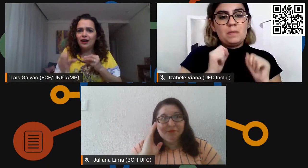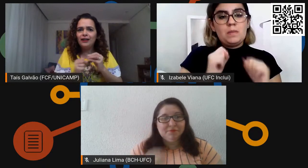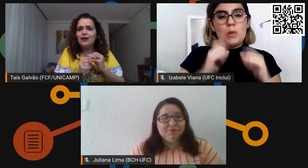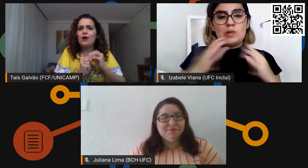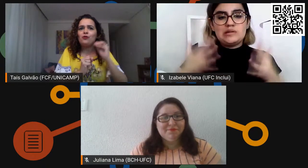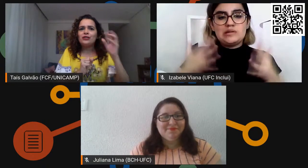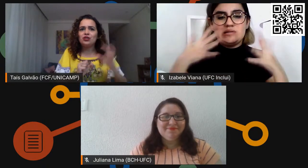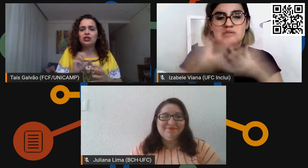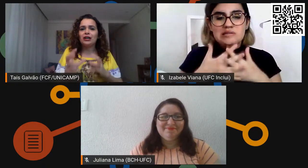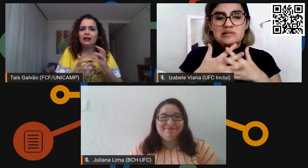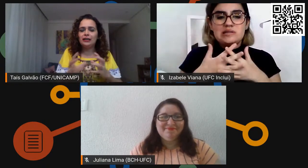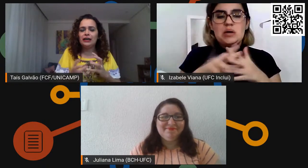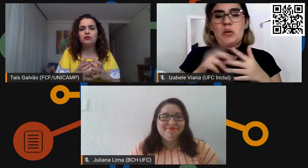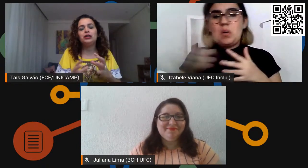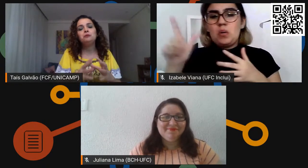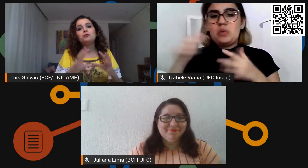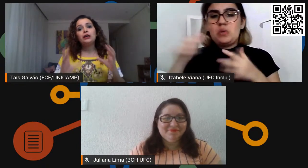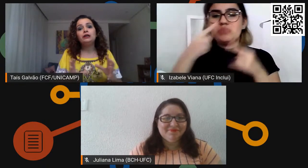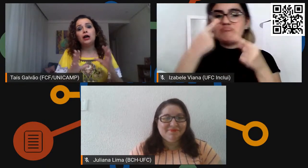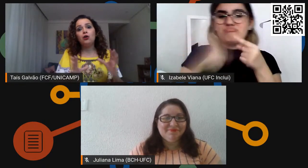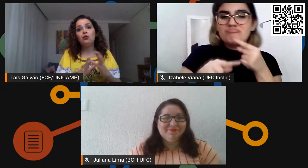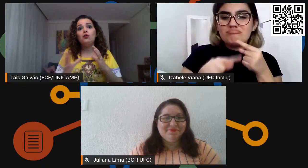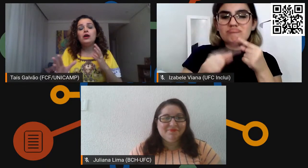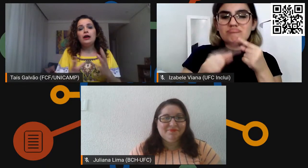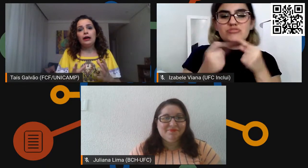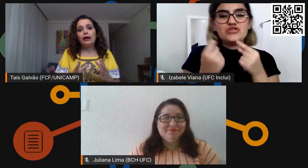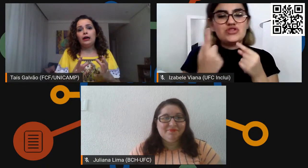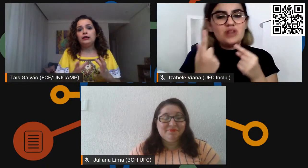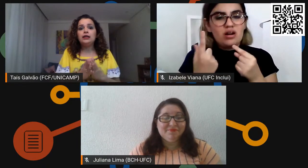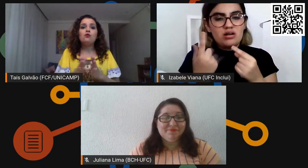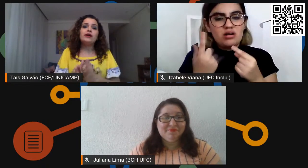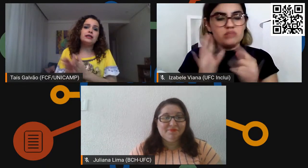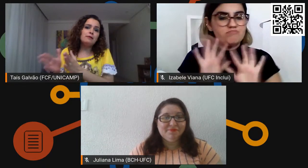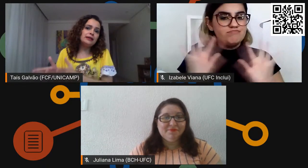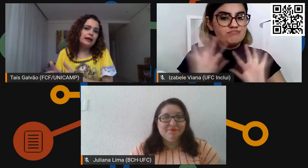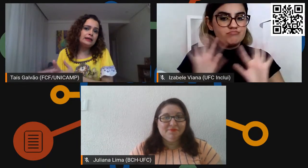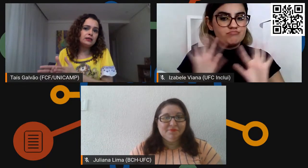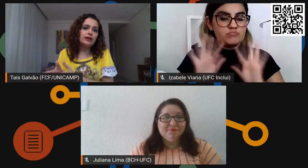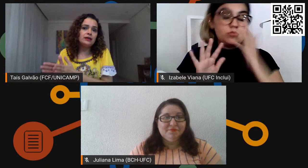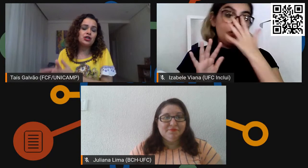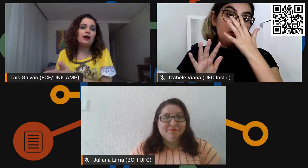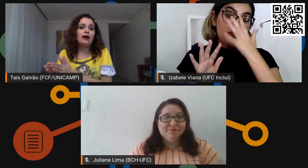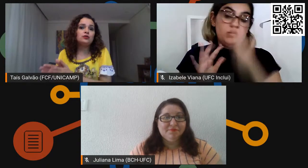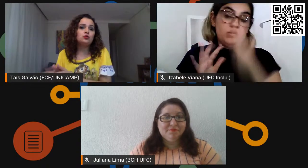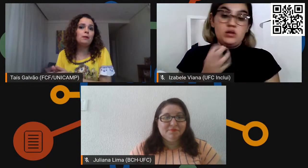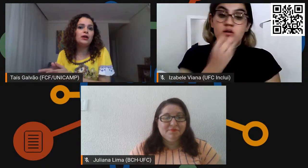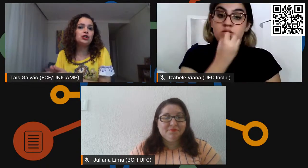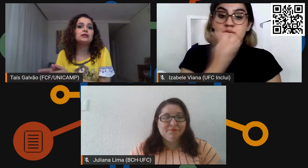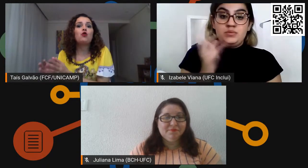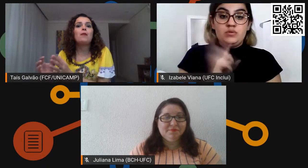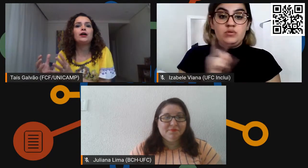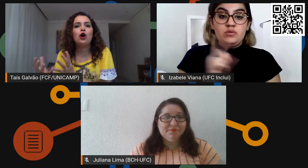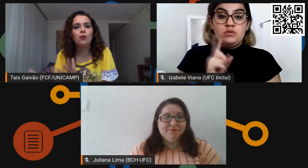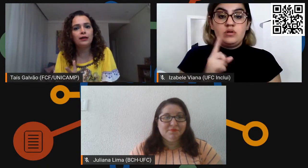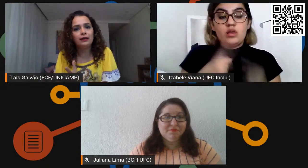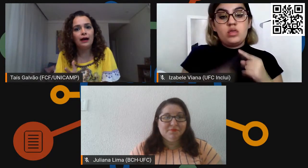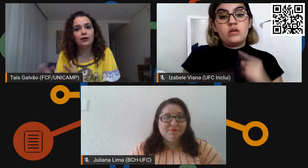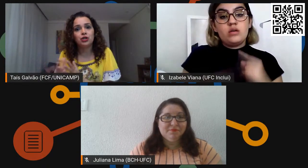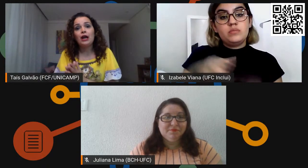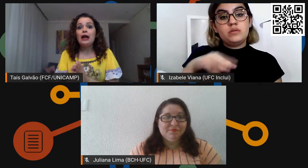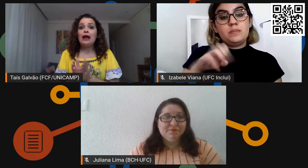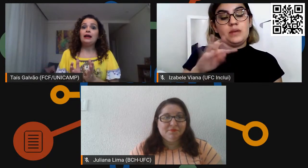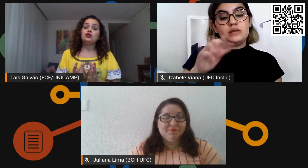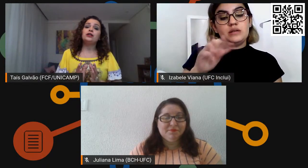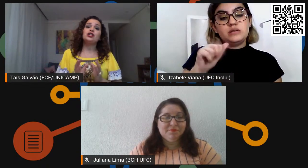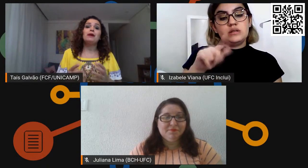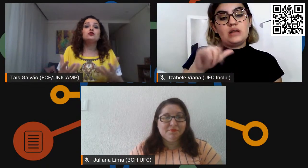pode ter uma coisa estranha, enfim. Então, não vai ser a meta-análise que vai deixar a sua pesquisa com maior